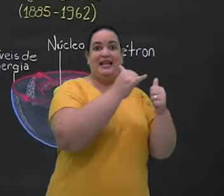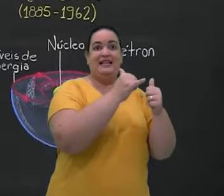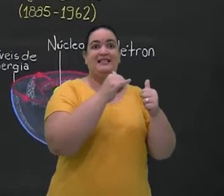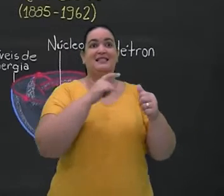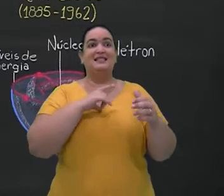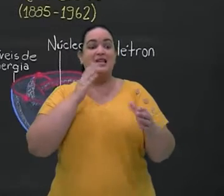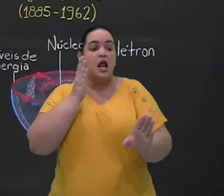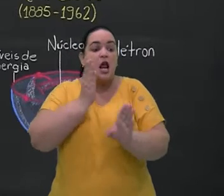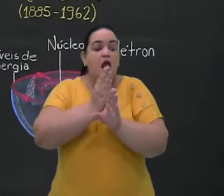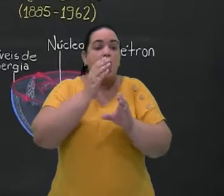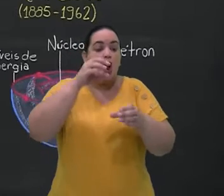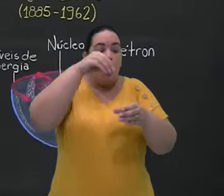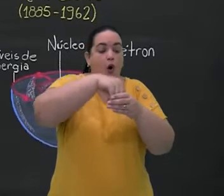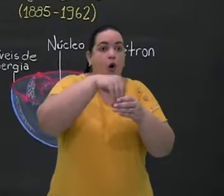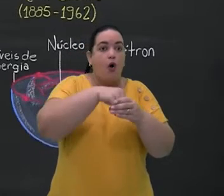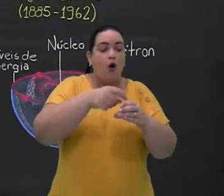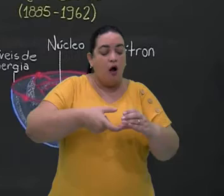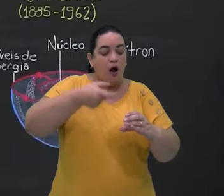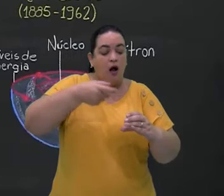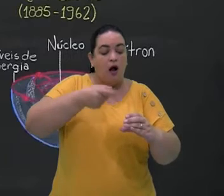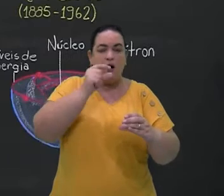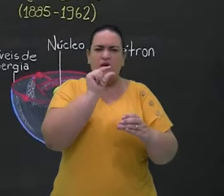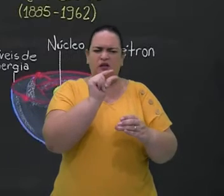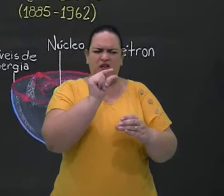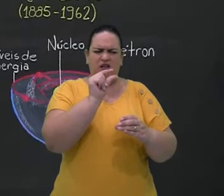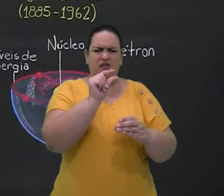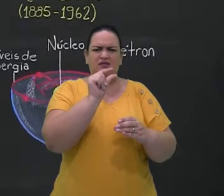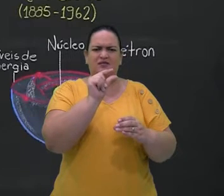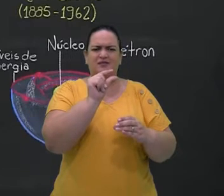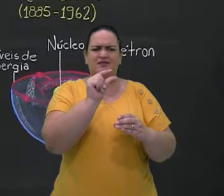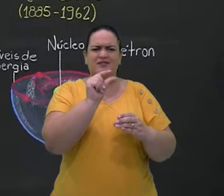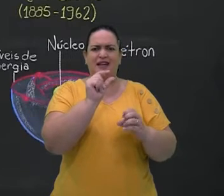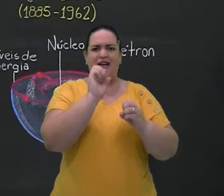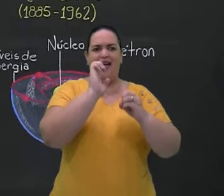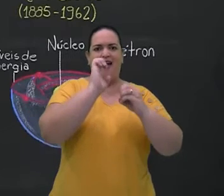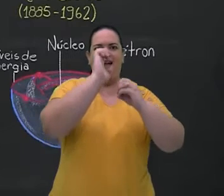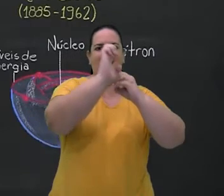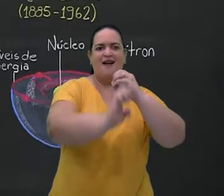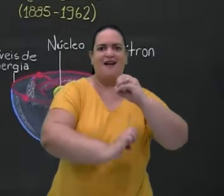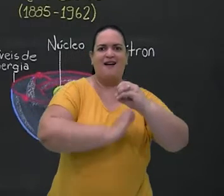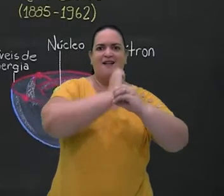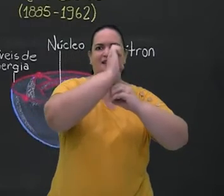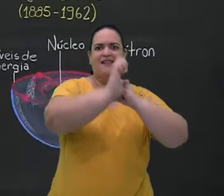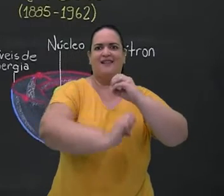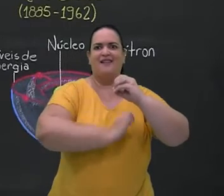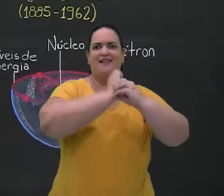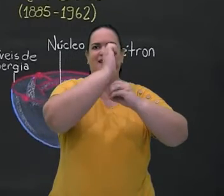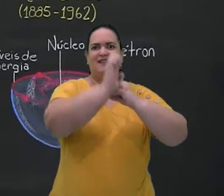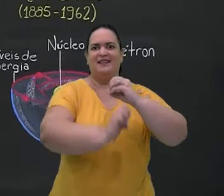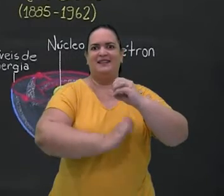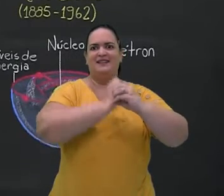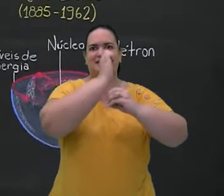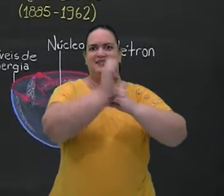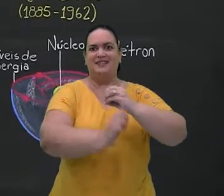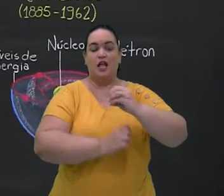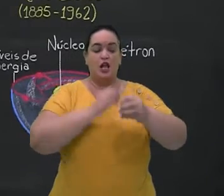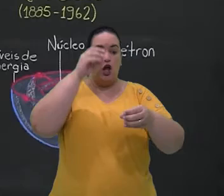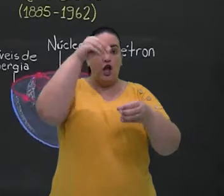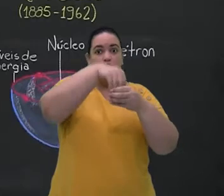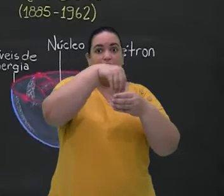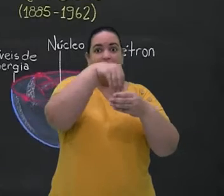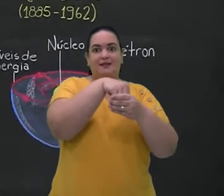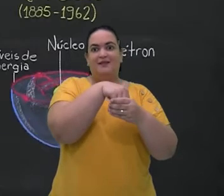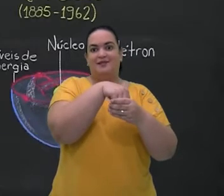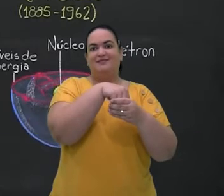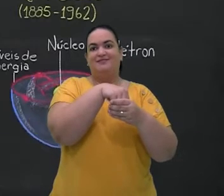uma partícula, e essa partícula é denominada de elétrons. E ele diz que os elétrons estão dentro do átomo. Então,